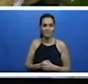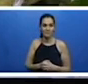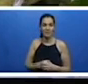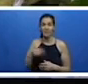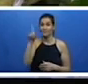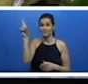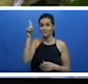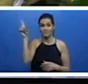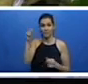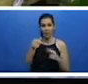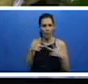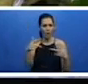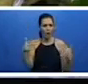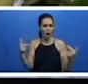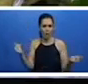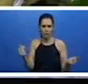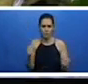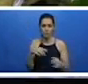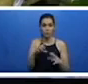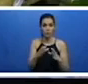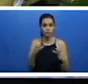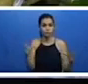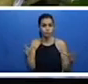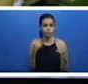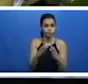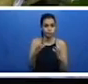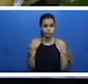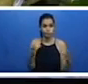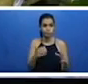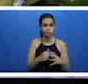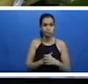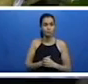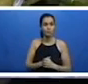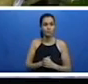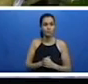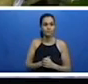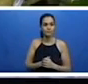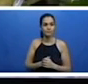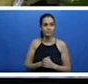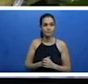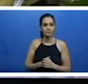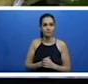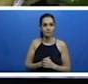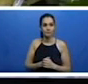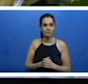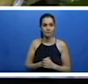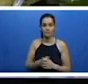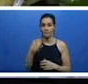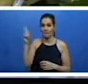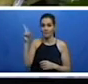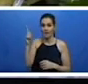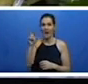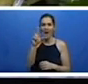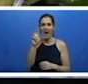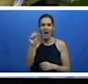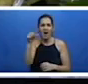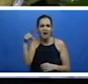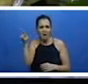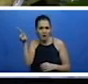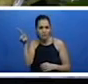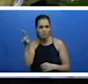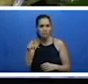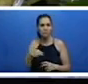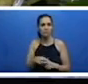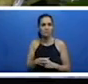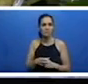E aqui nós temos alguns anuros, que são anfíbios sem caudas. Aqui nós temos um exemplo de uma rã muito pequena, esse é